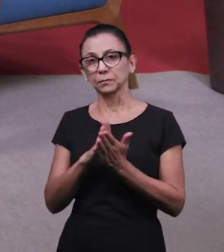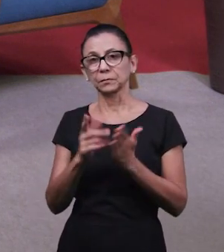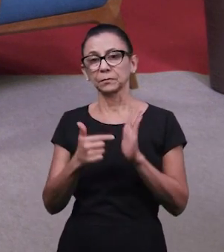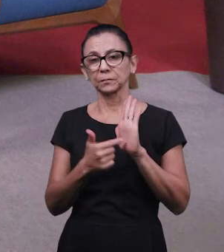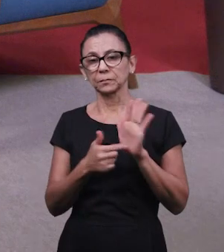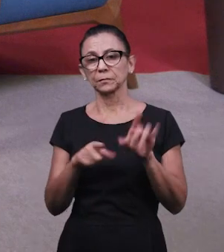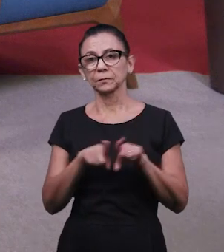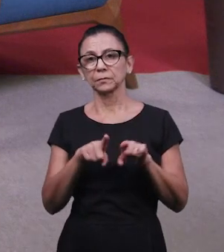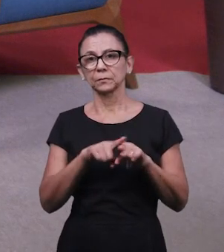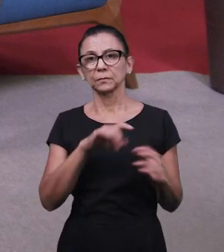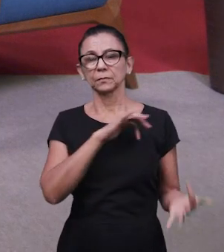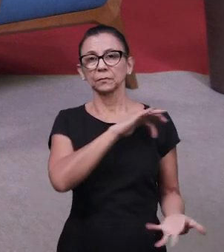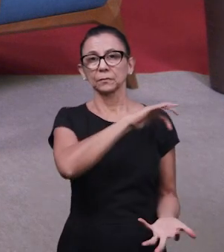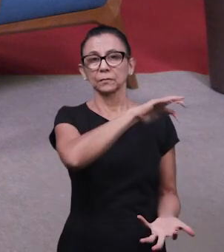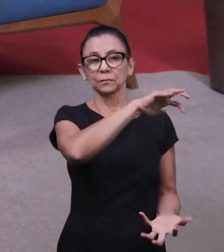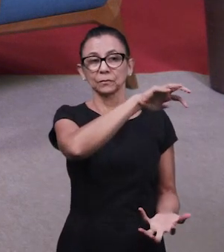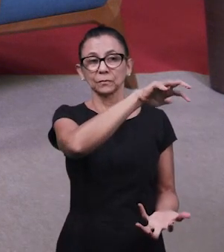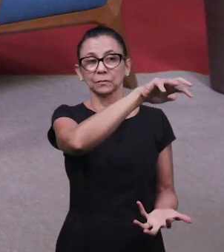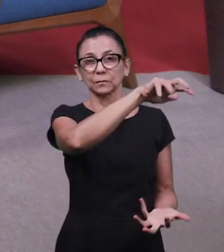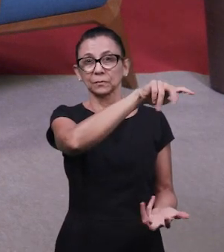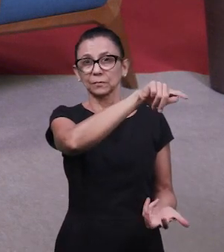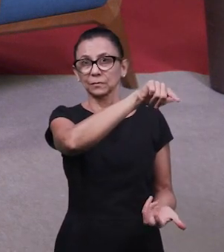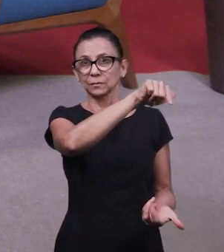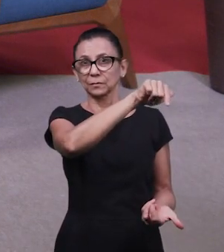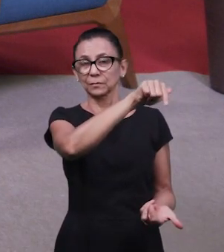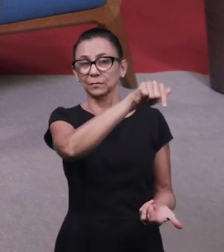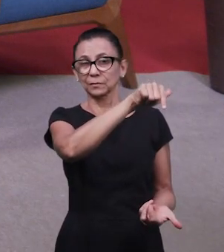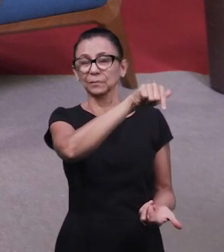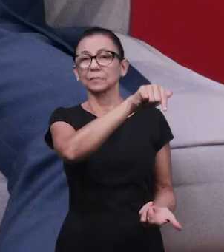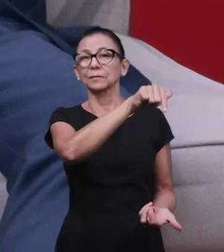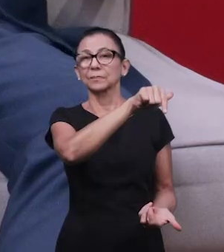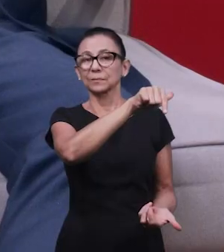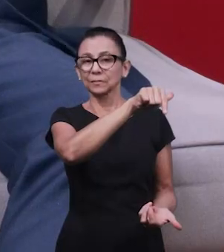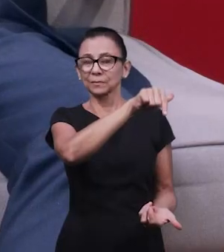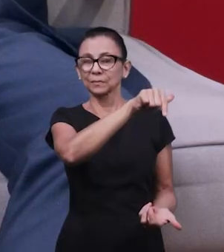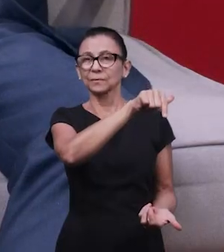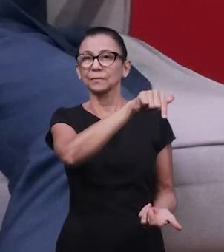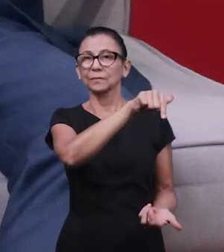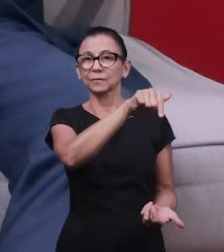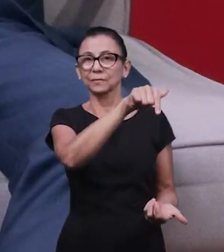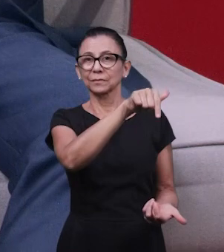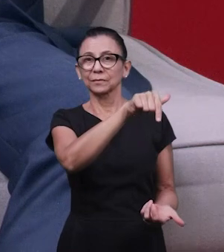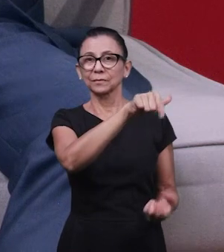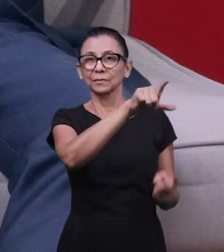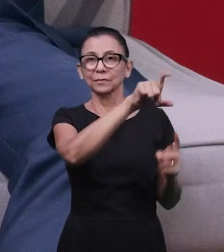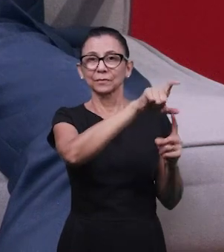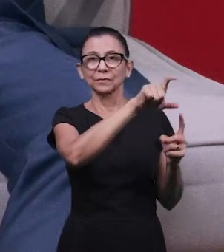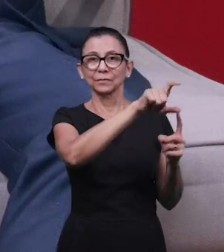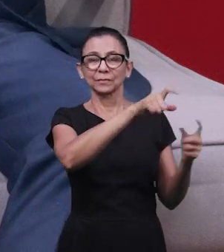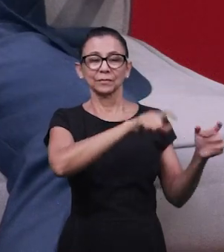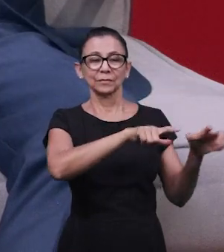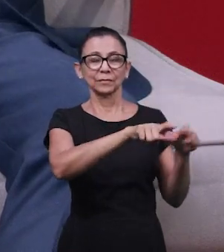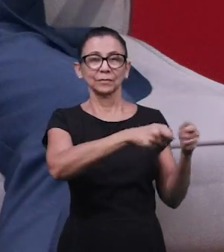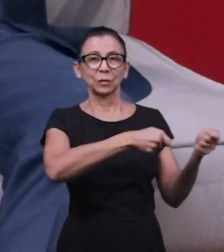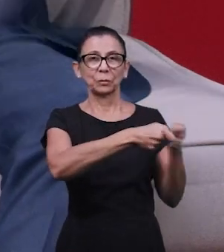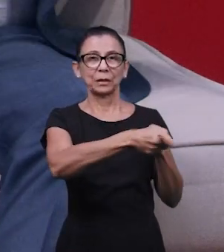eternidade. Mas para o homem aqui na Terra é o tempo do fim. Eu queria que vocês comentassem esses